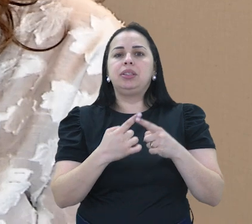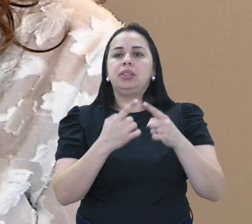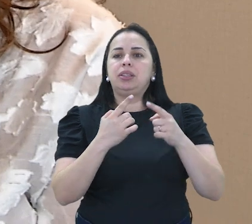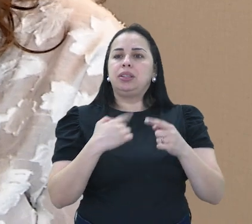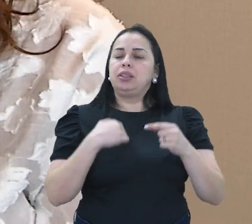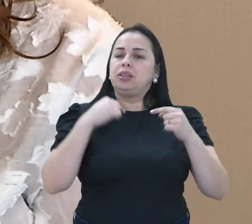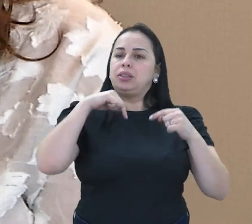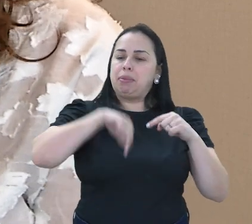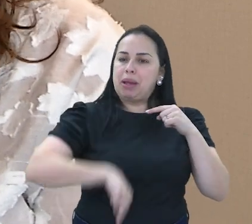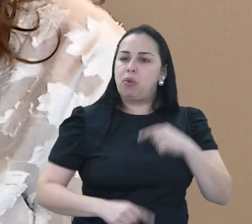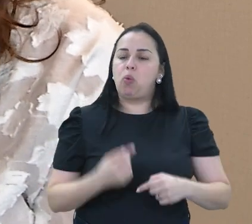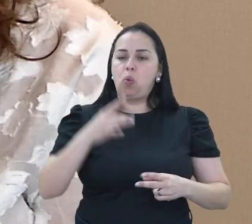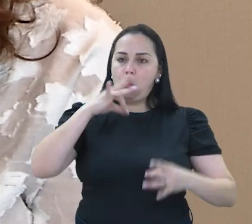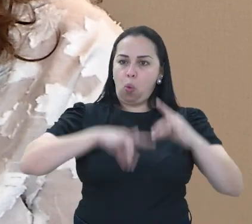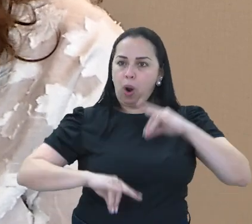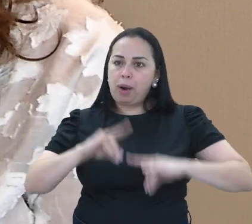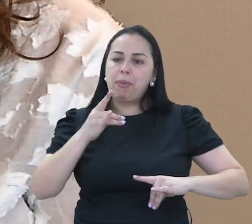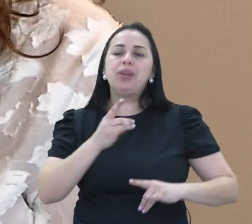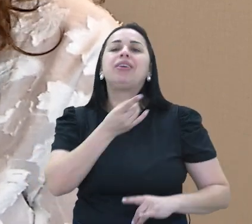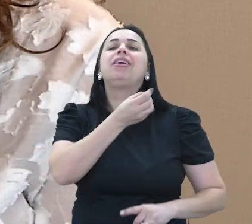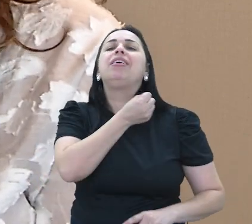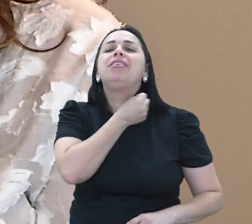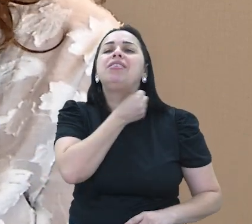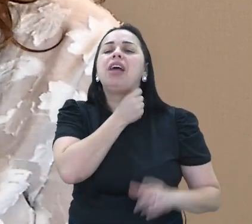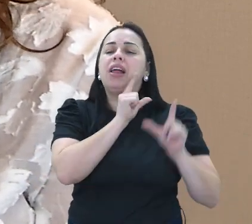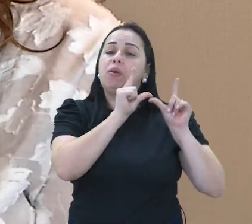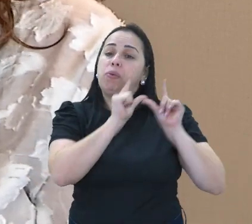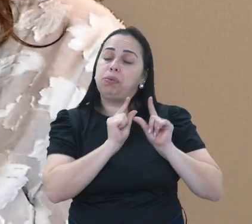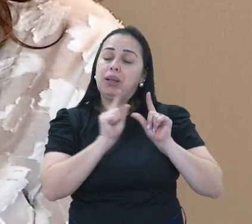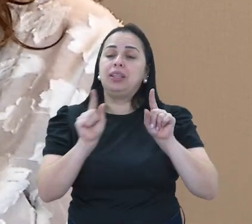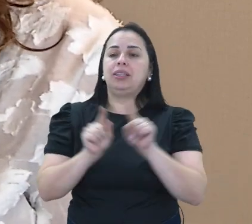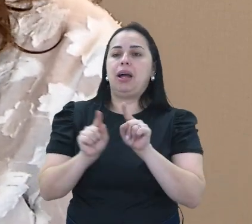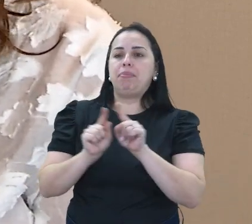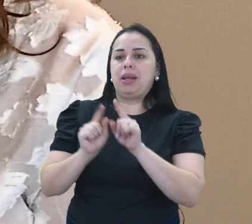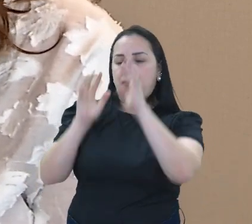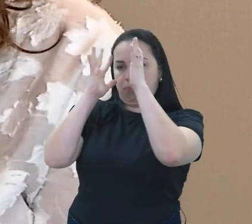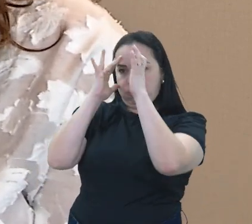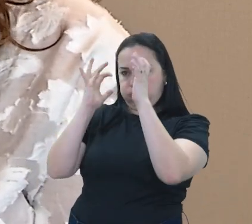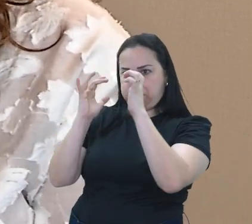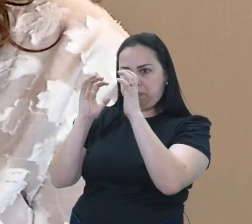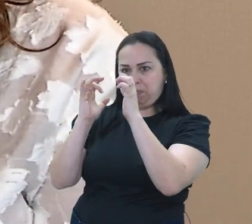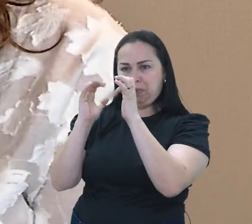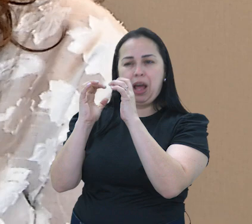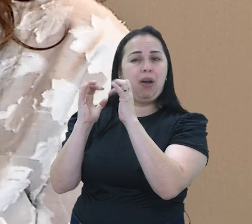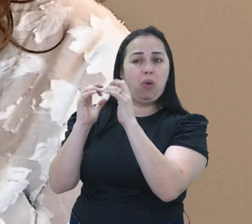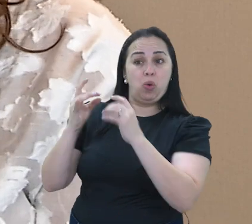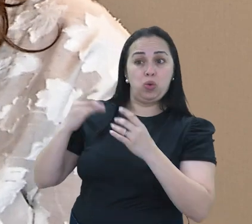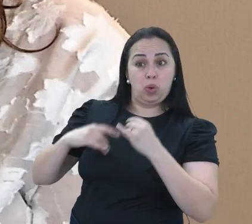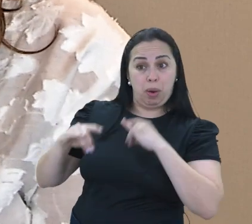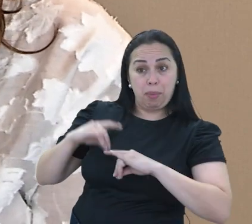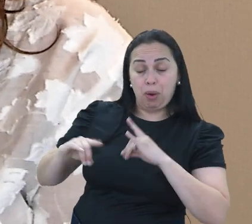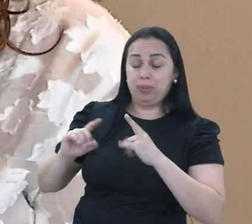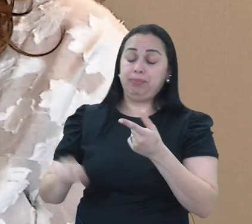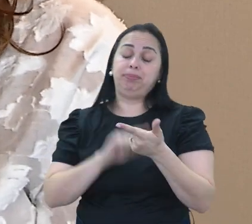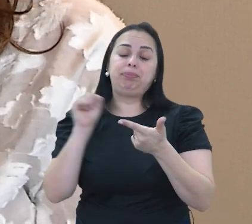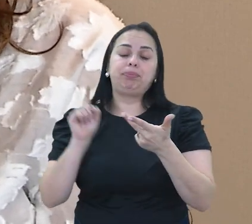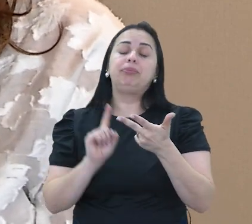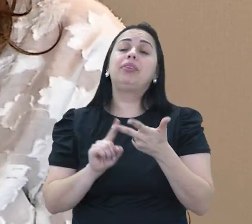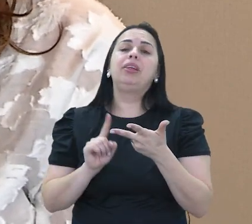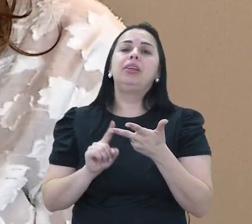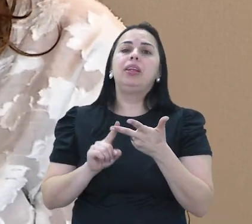tanto a diminuição da produção do cortisol, que é o hormônio do estresse, para a regulação de neurotransmissores como a